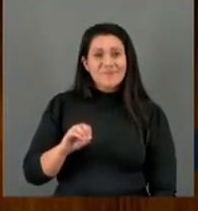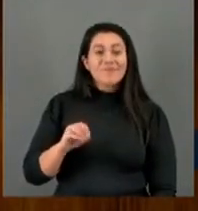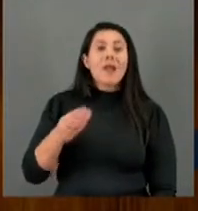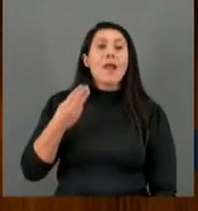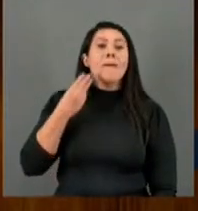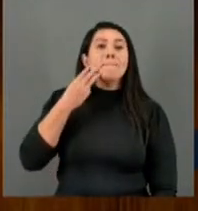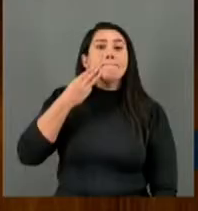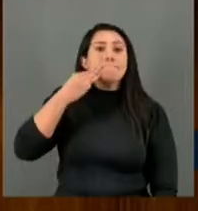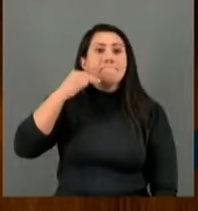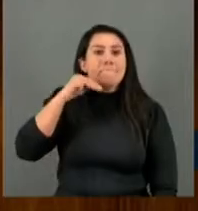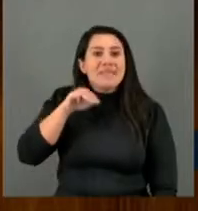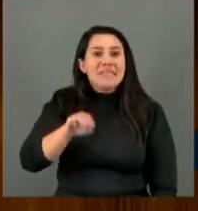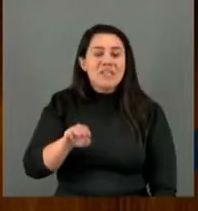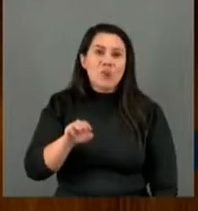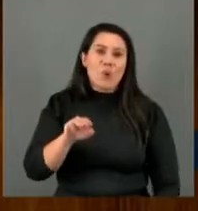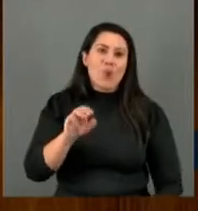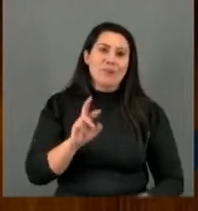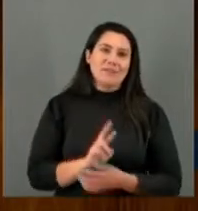milhões,